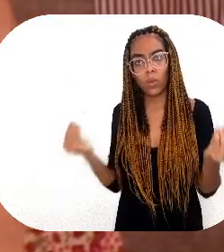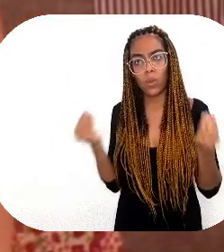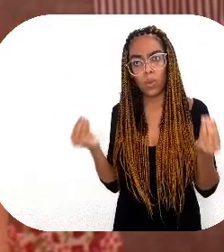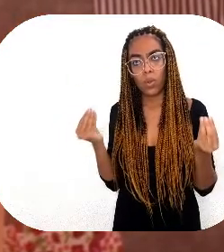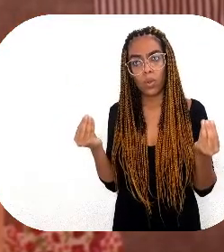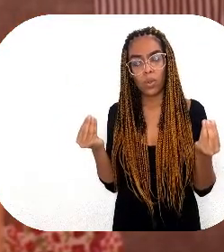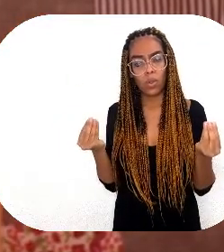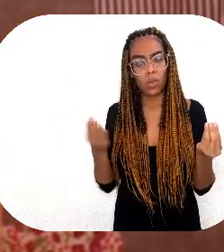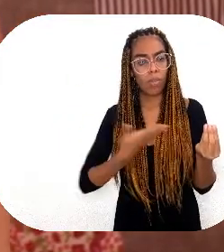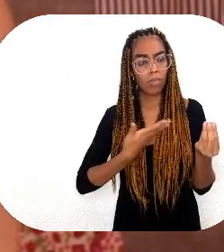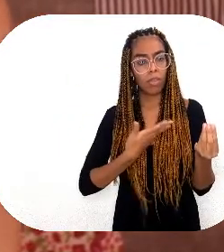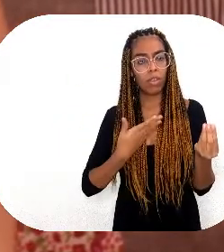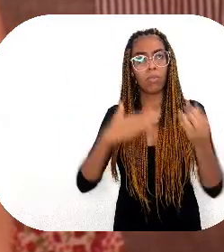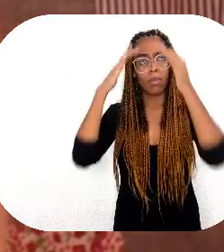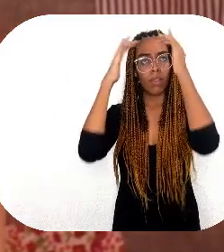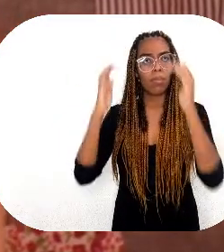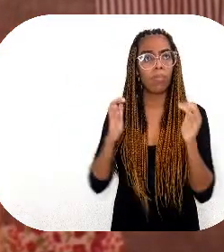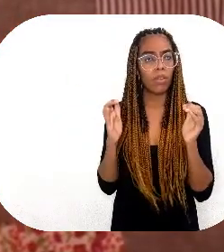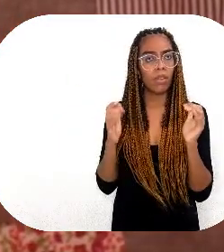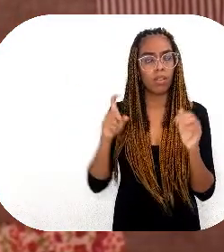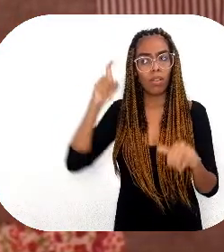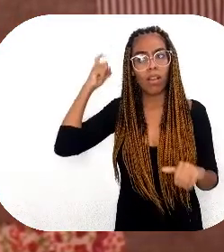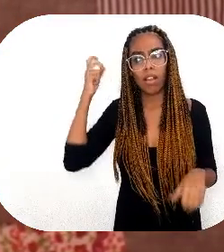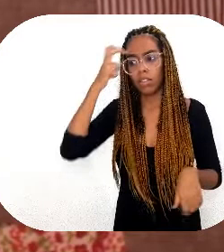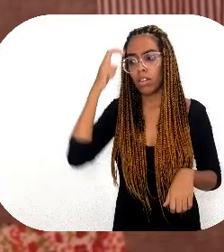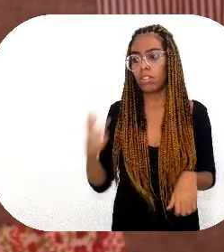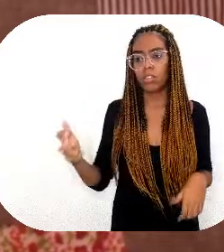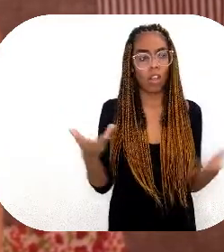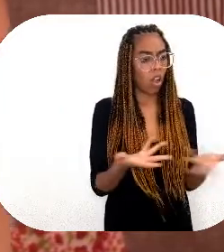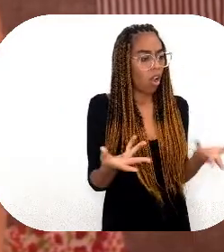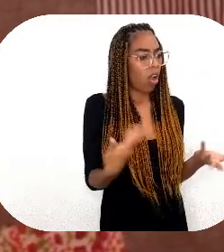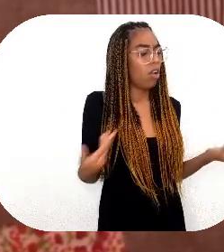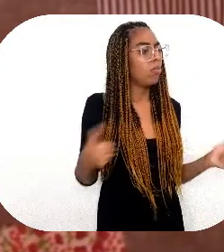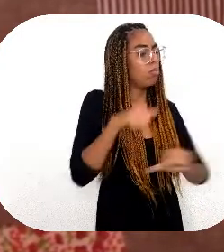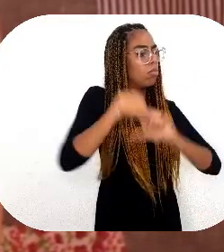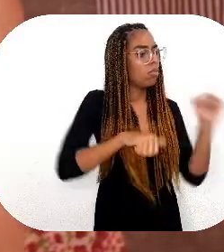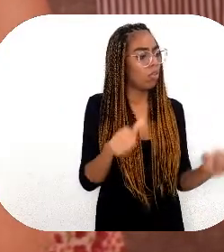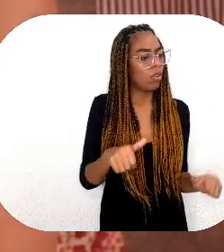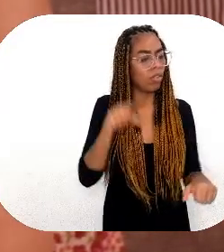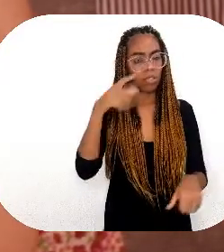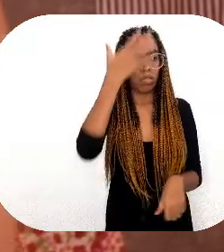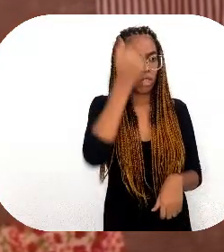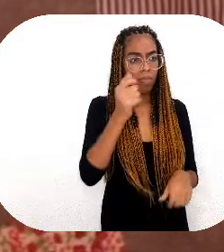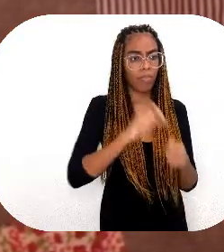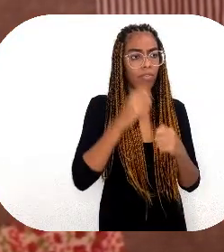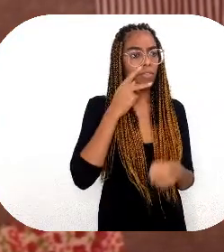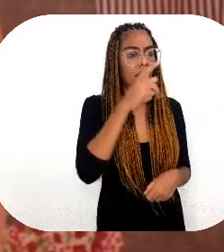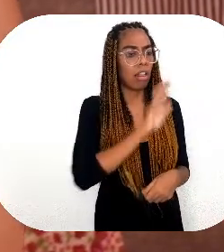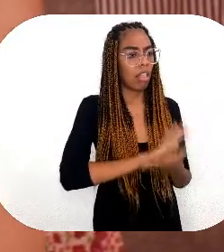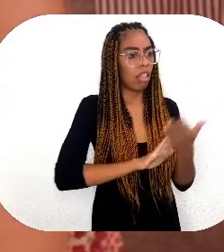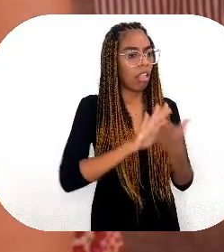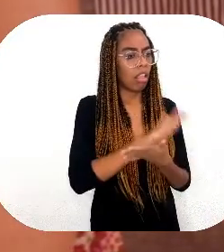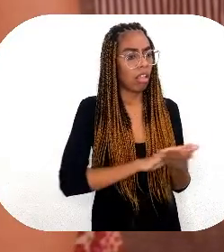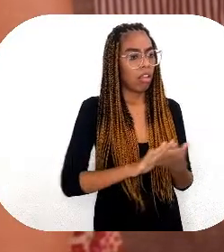burro. Ixi, af, que isso? Que isso, amigo? Ao respeito, eu não era tão inteligente, porque você tá me chamando de burro